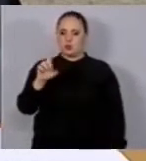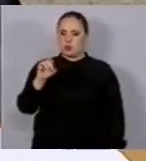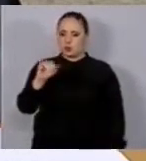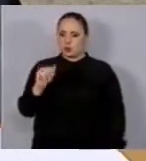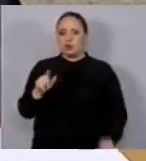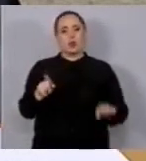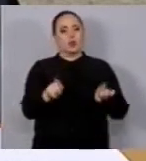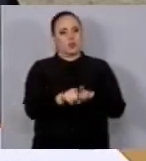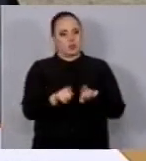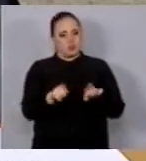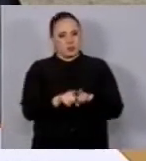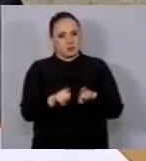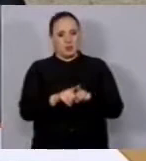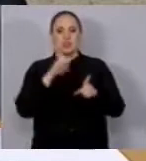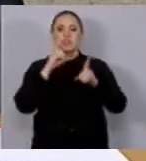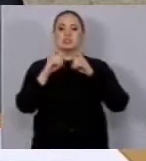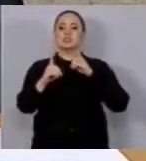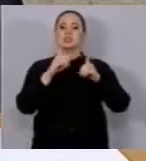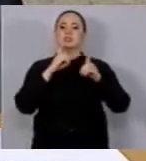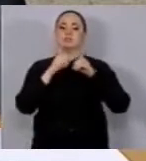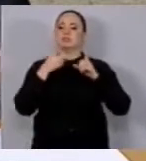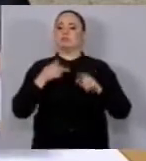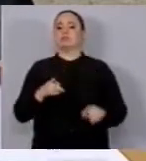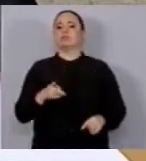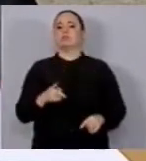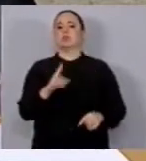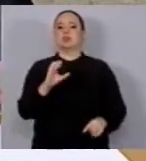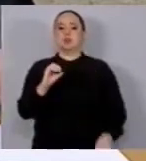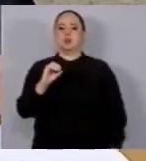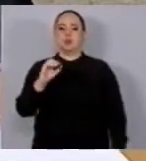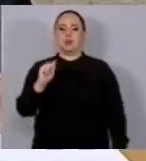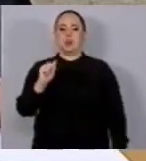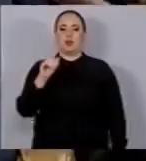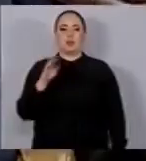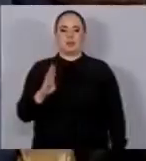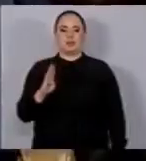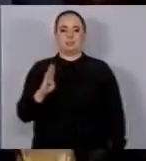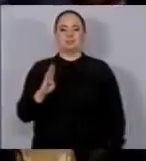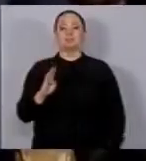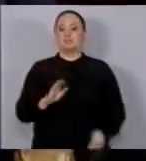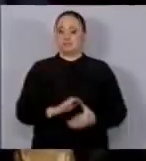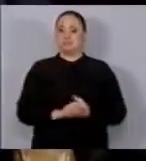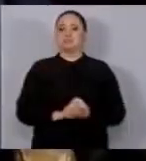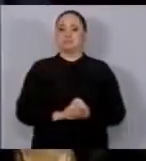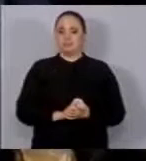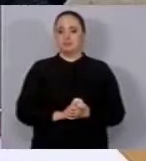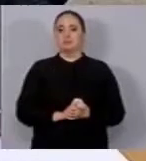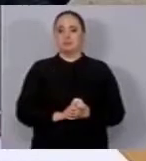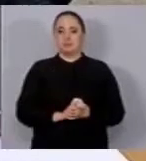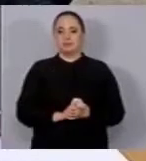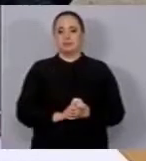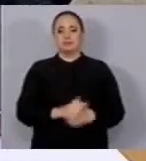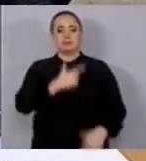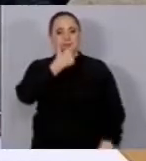e respeitoso diálogo mantido com a Ordem dos Advogados do Brasil. Senhoras